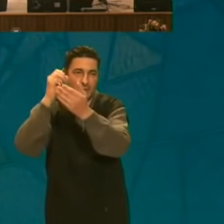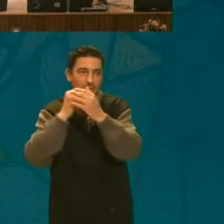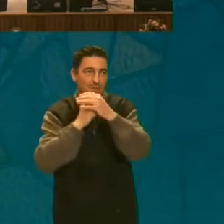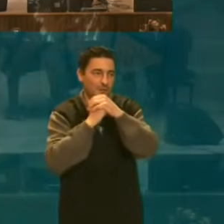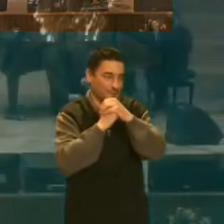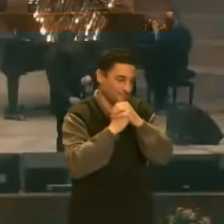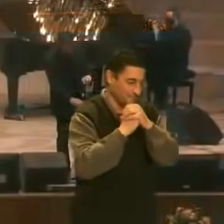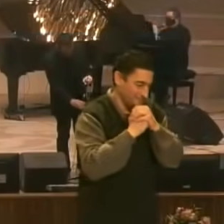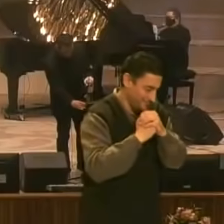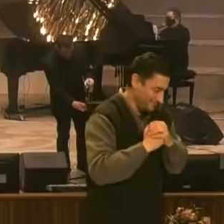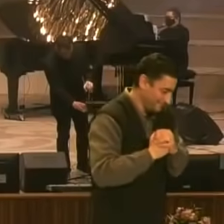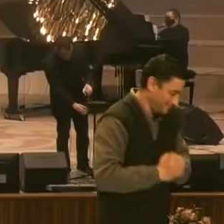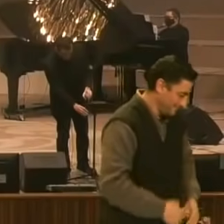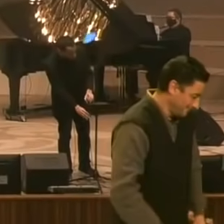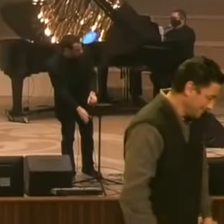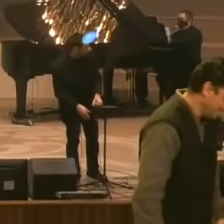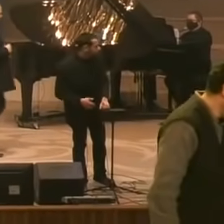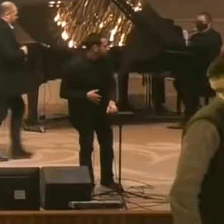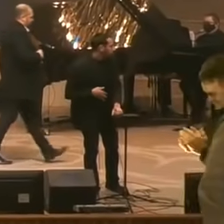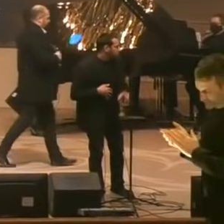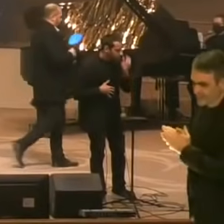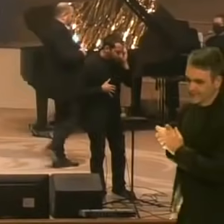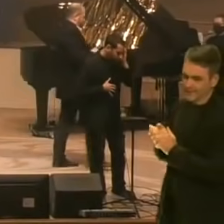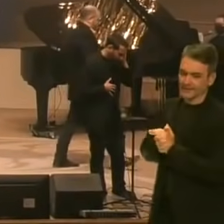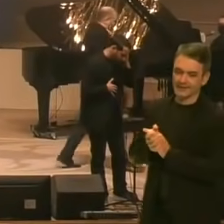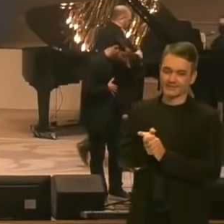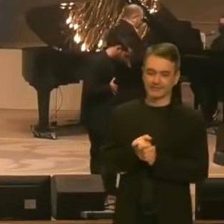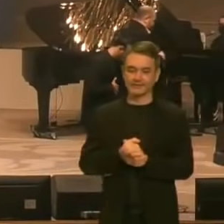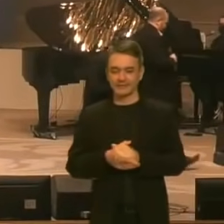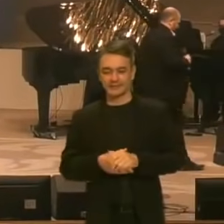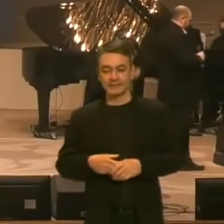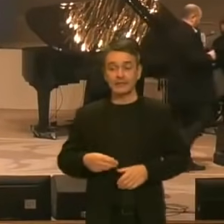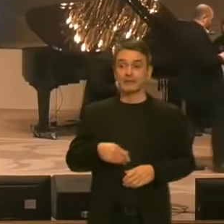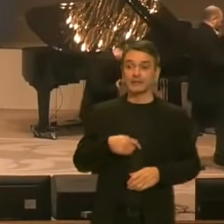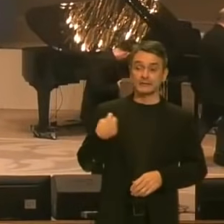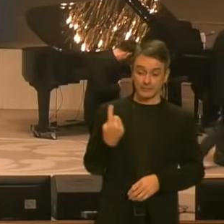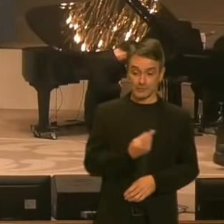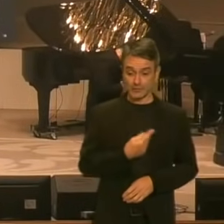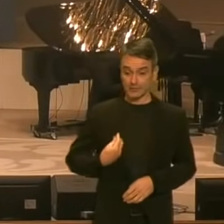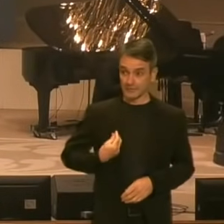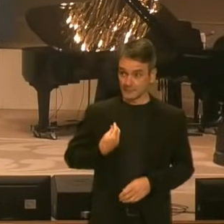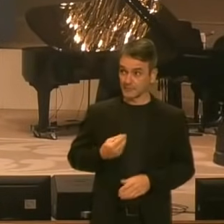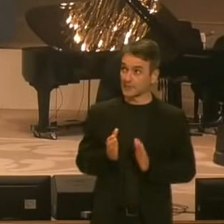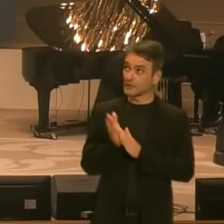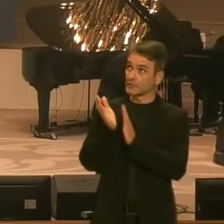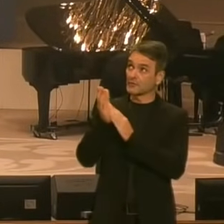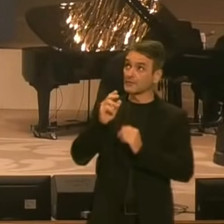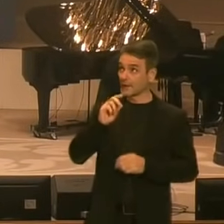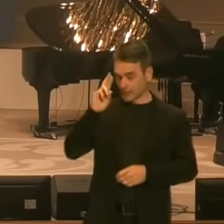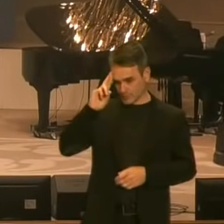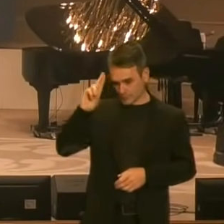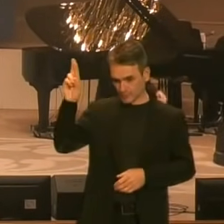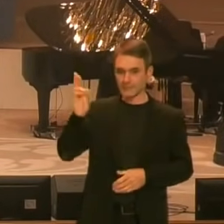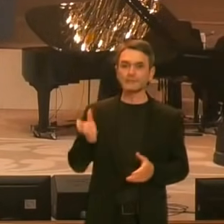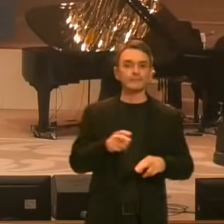Amém, que seja verdade isso, né? Que a gente viva para louvar o Senhor. Você pode sentar-se,